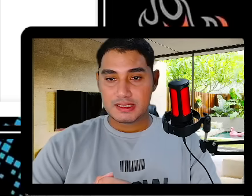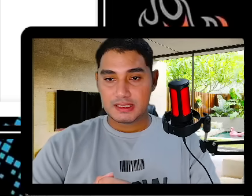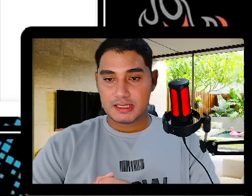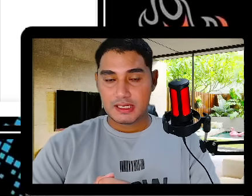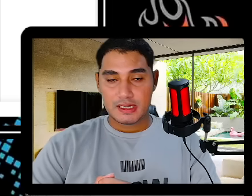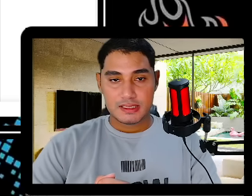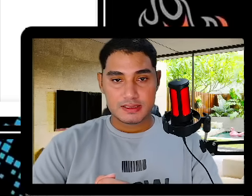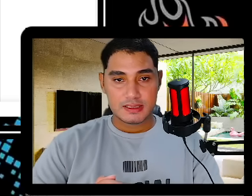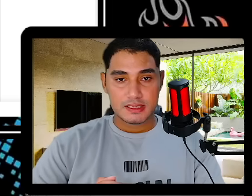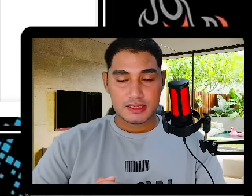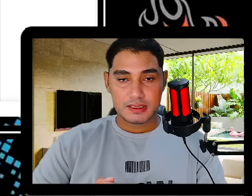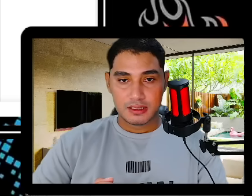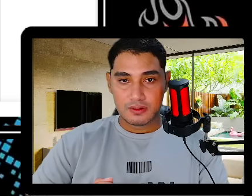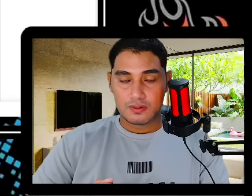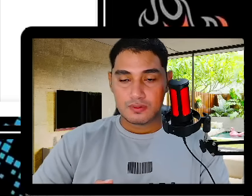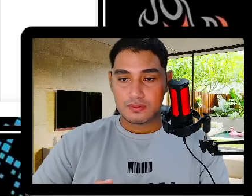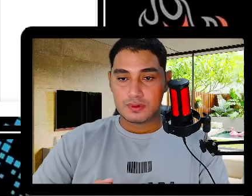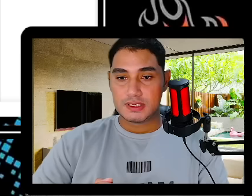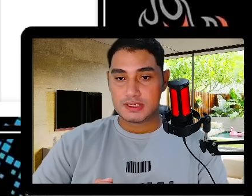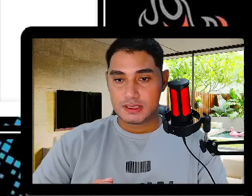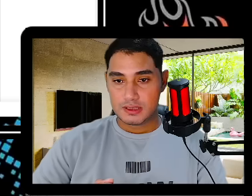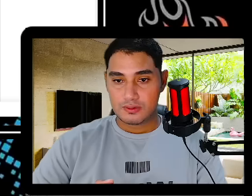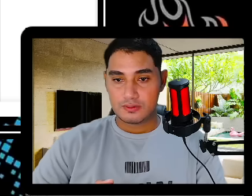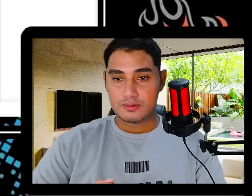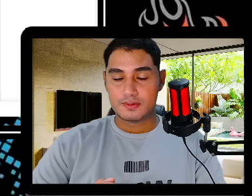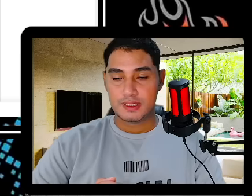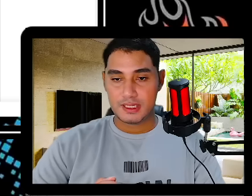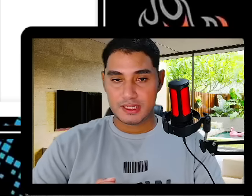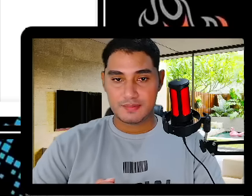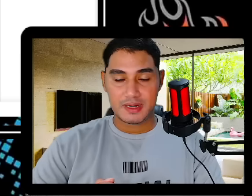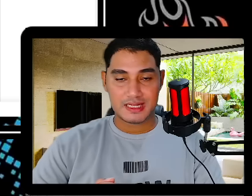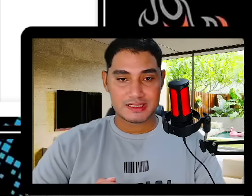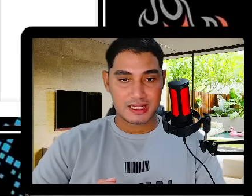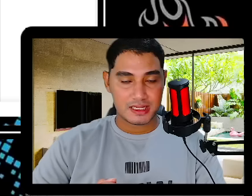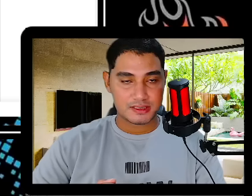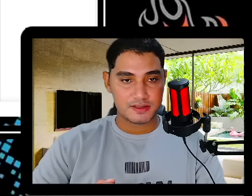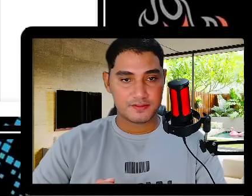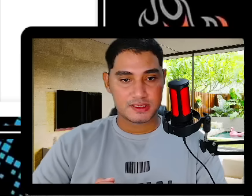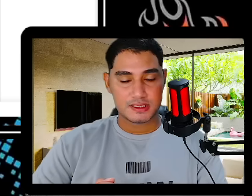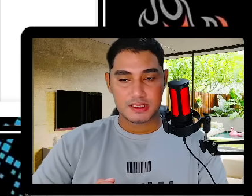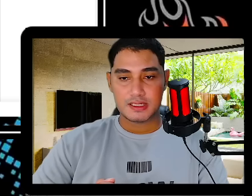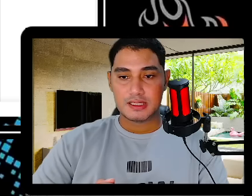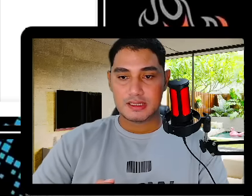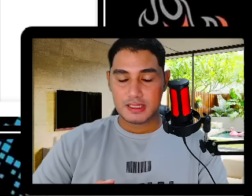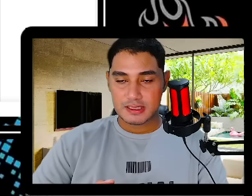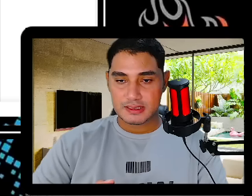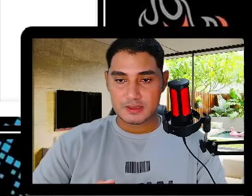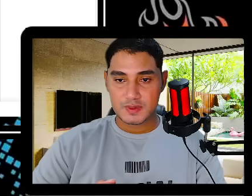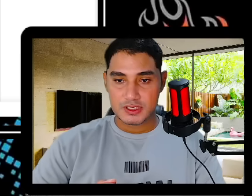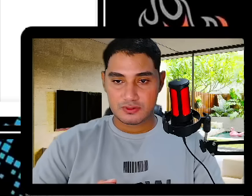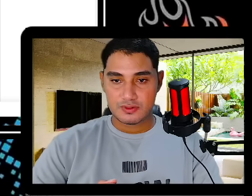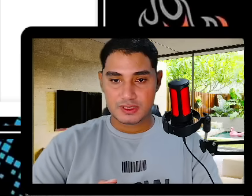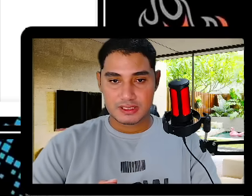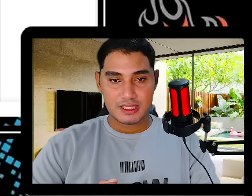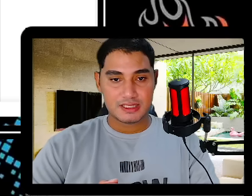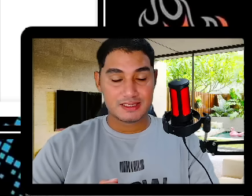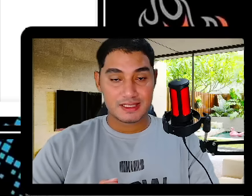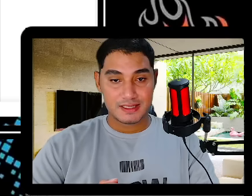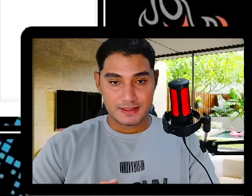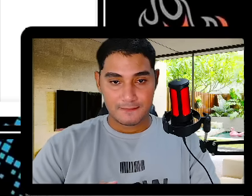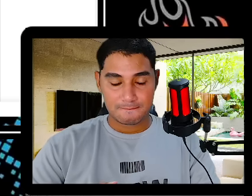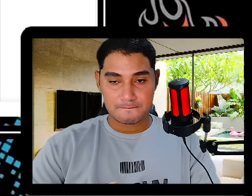mais ainda que eles não estão nem aí para as narrativas dessas pessoas